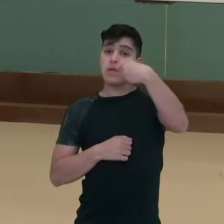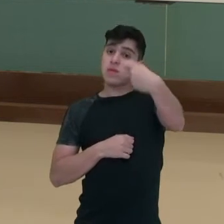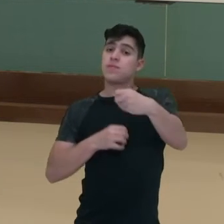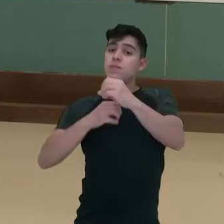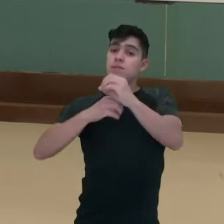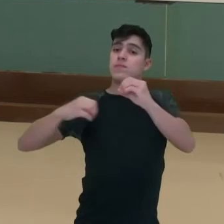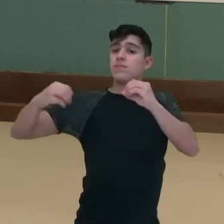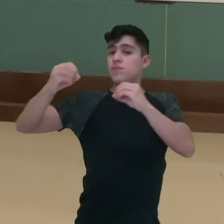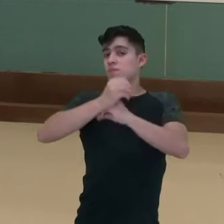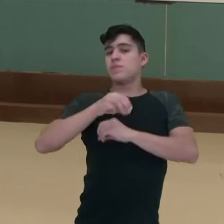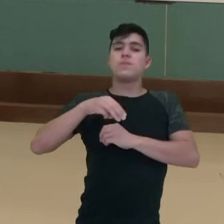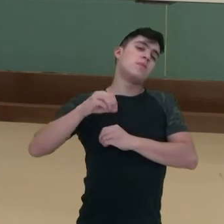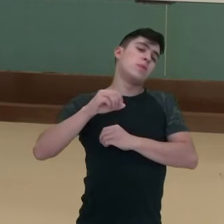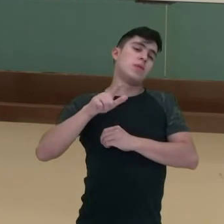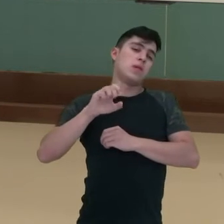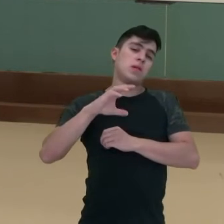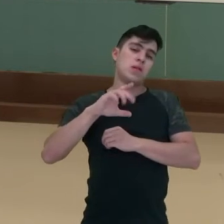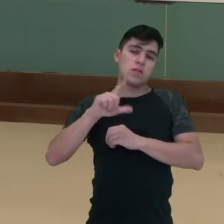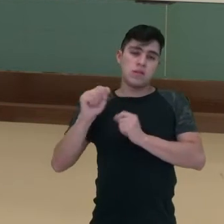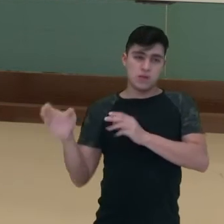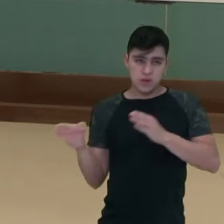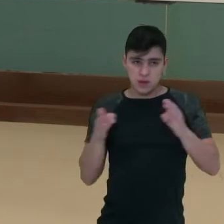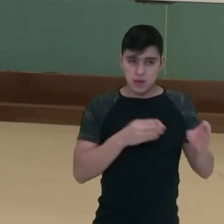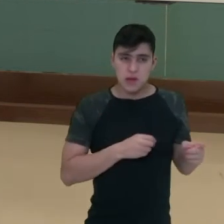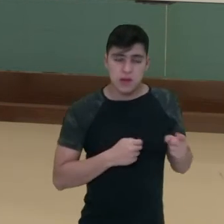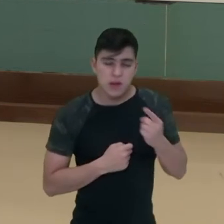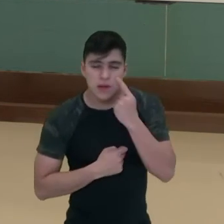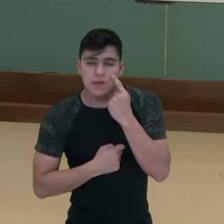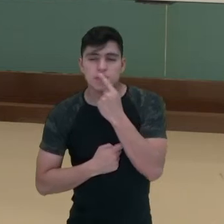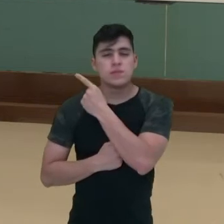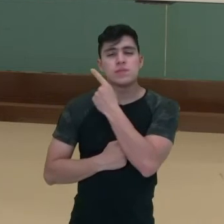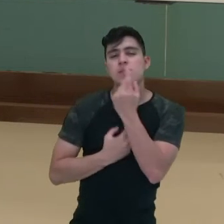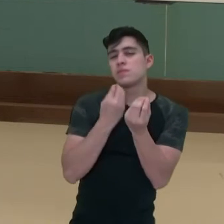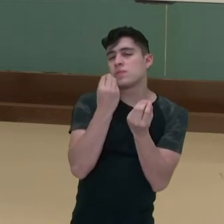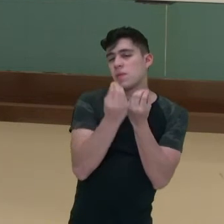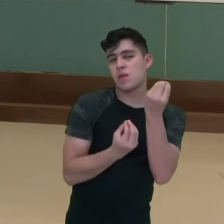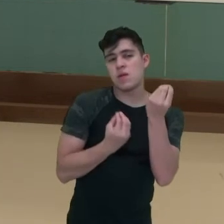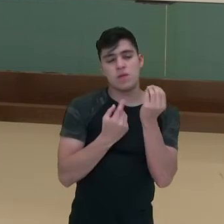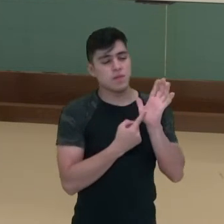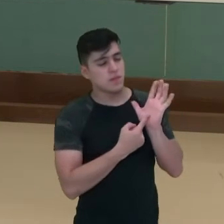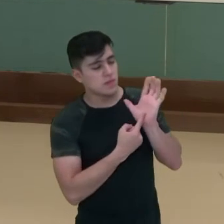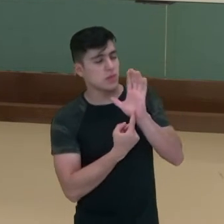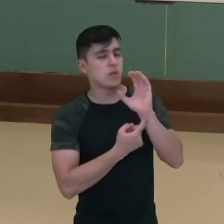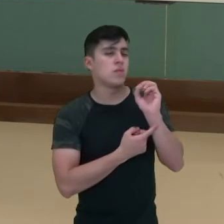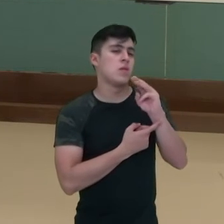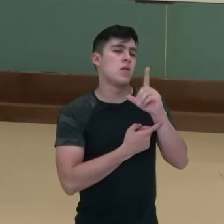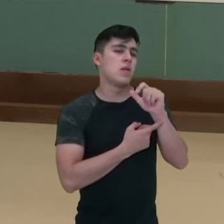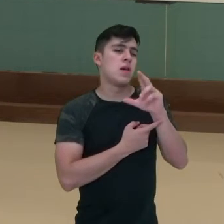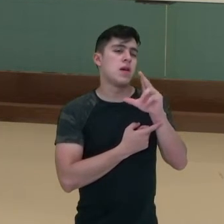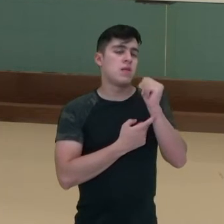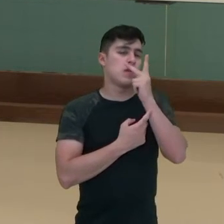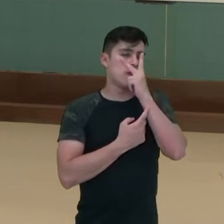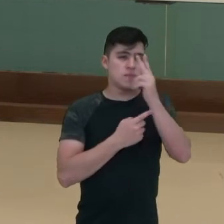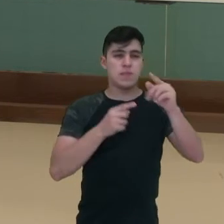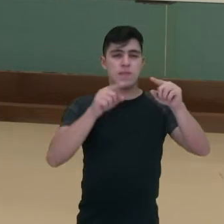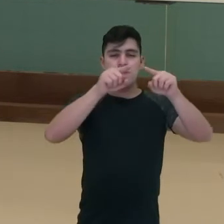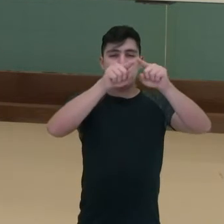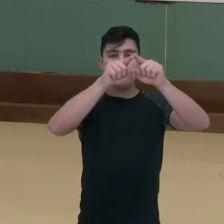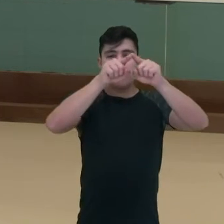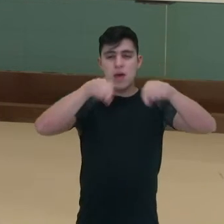estrutural. Essa demonstração da organização da molécula, ela utiliza traços, como podemos ver aqui,